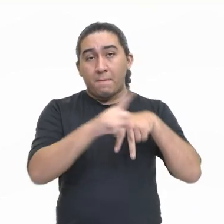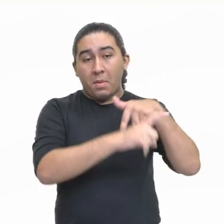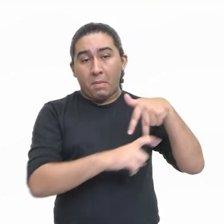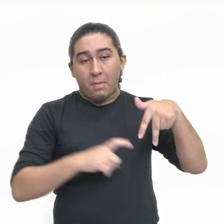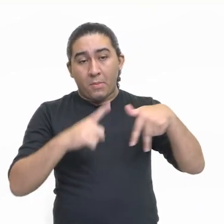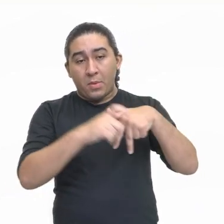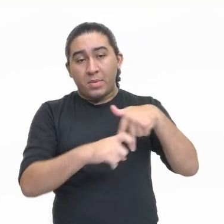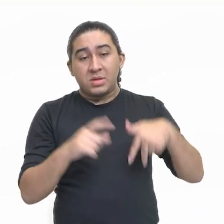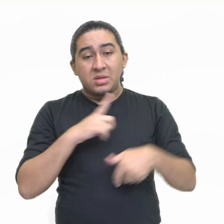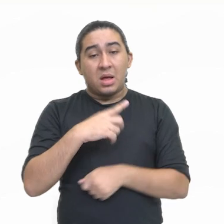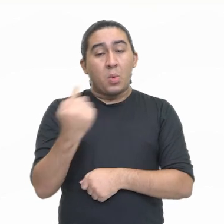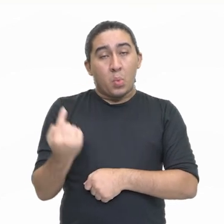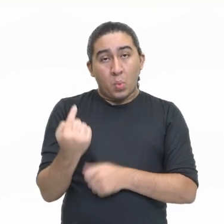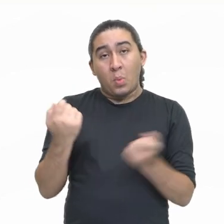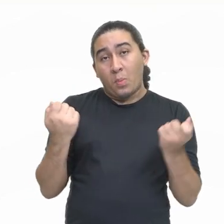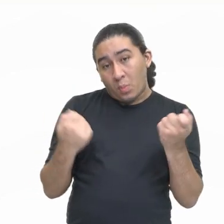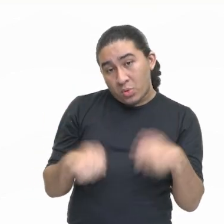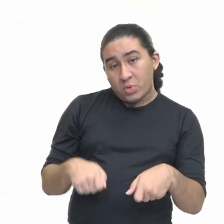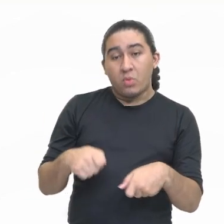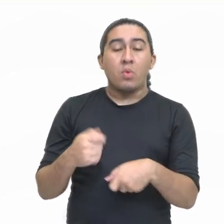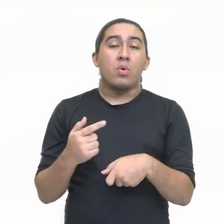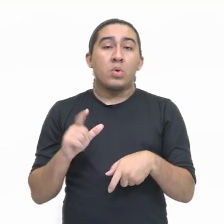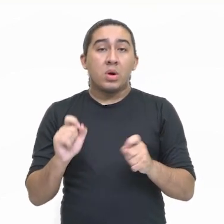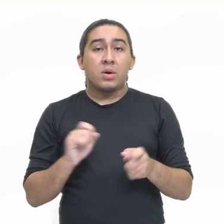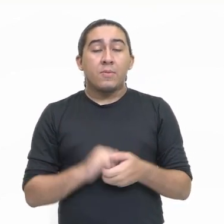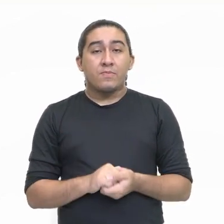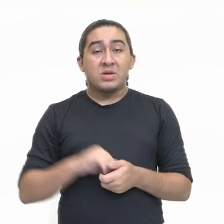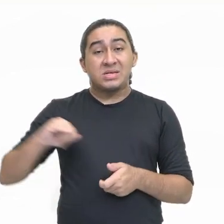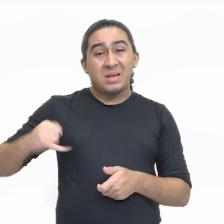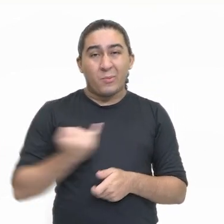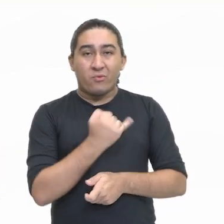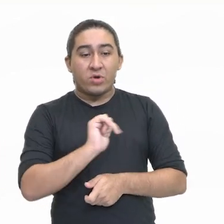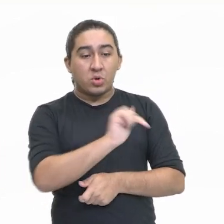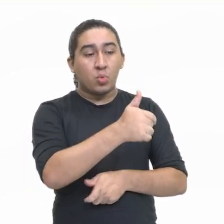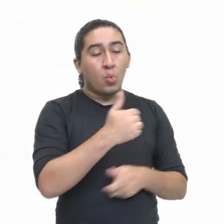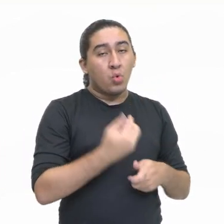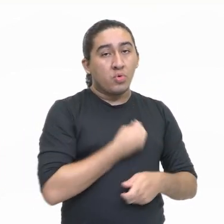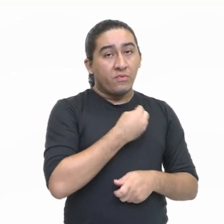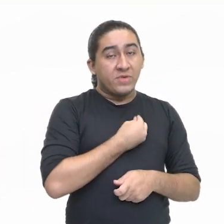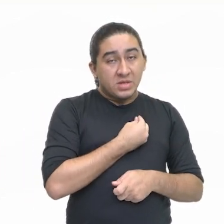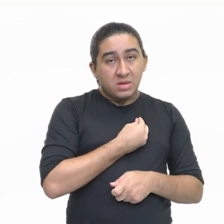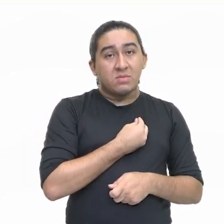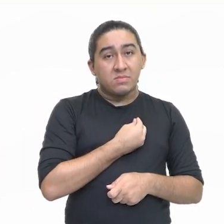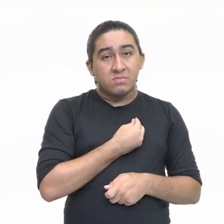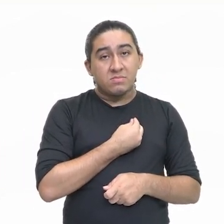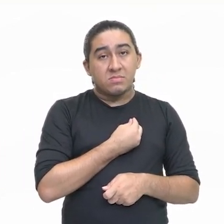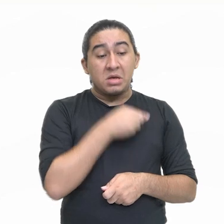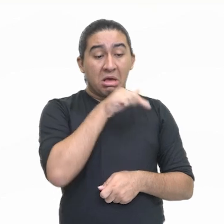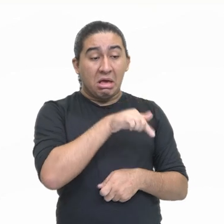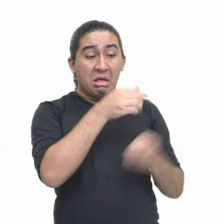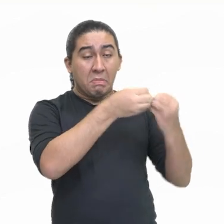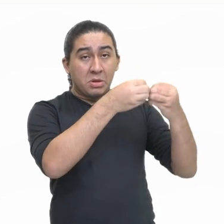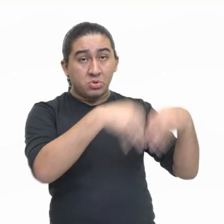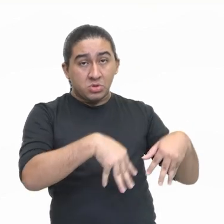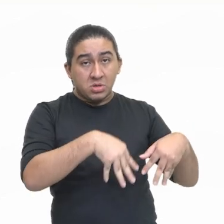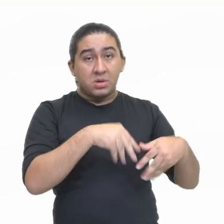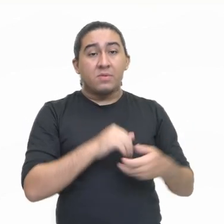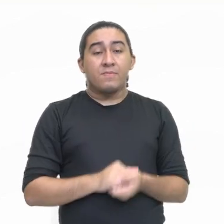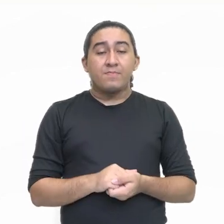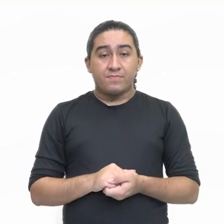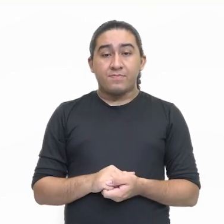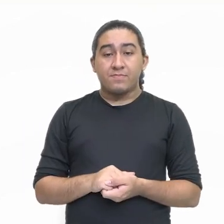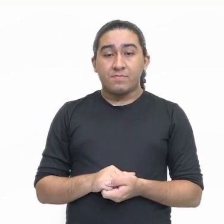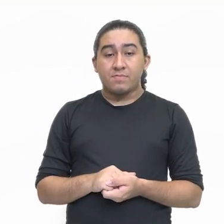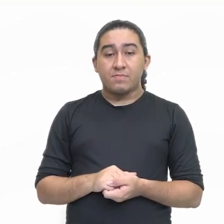indivíduo se beneficia às custas do prejuízo de outro Então os